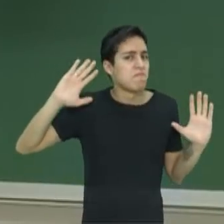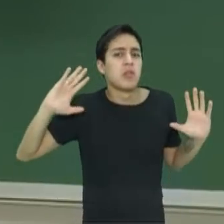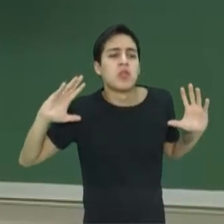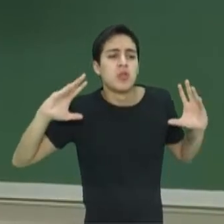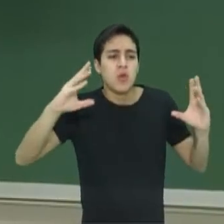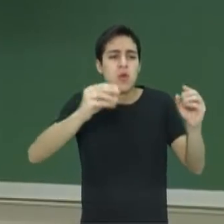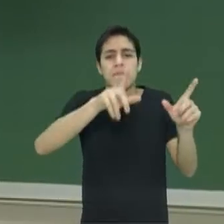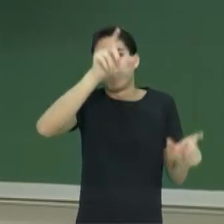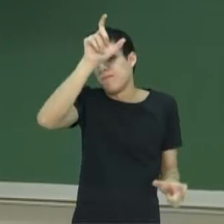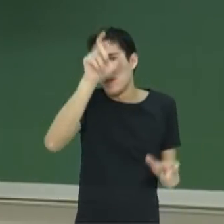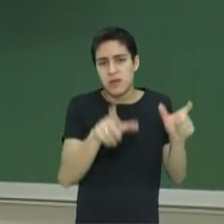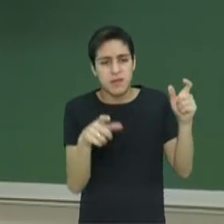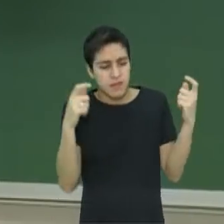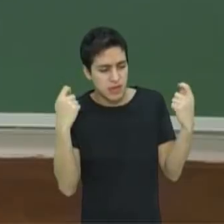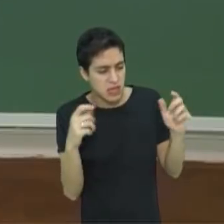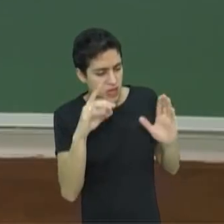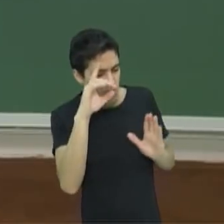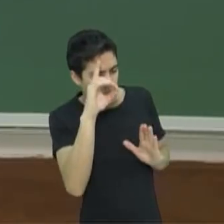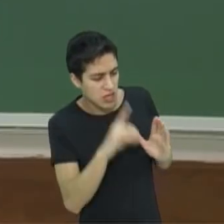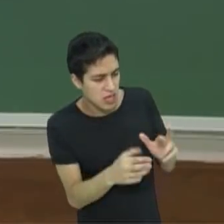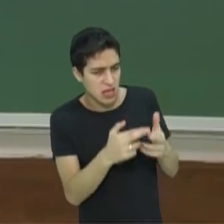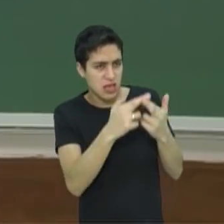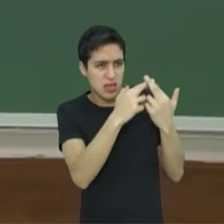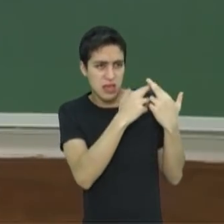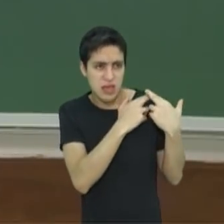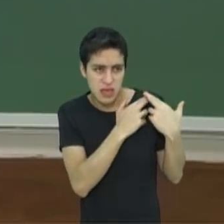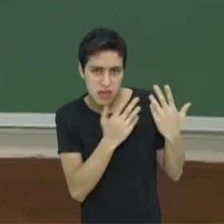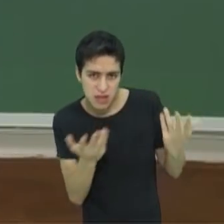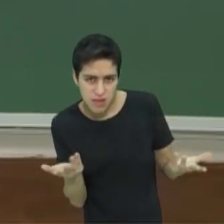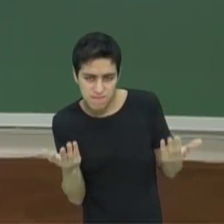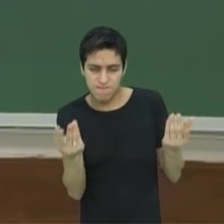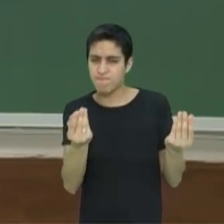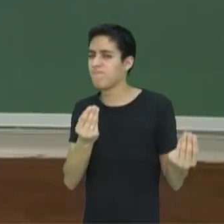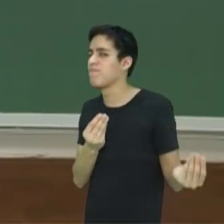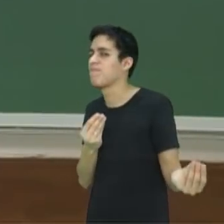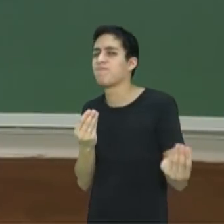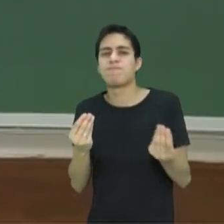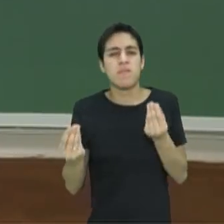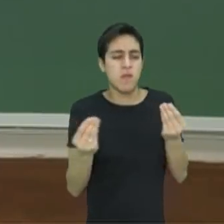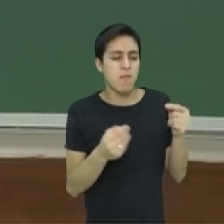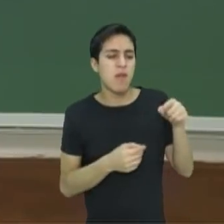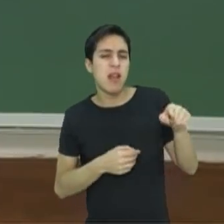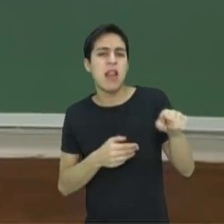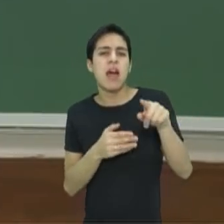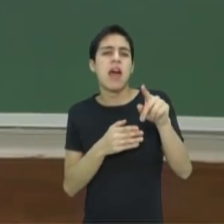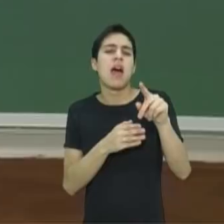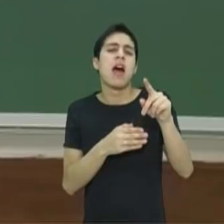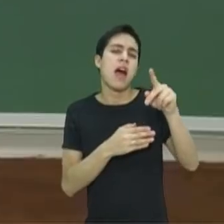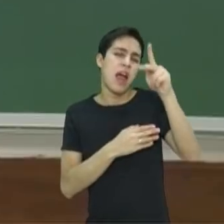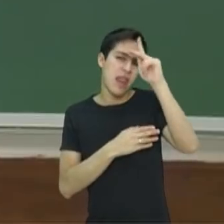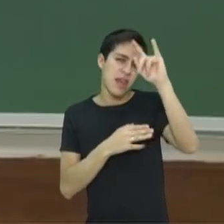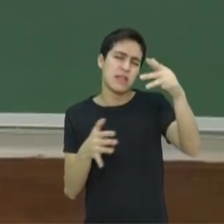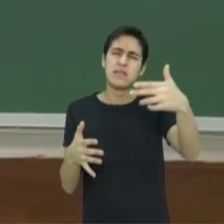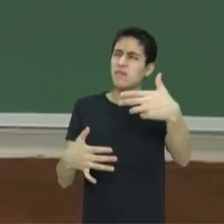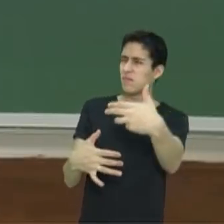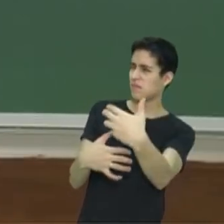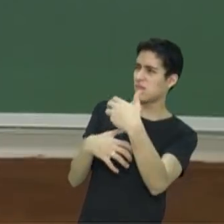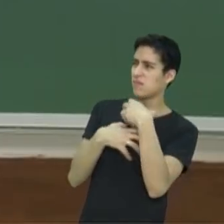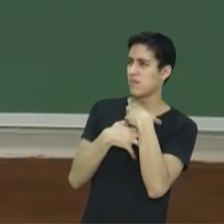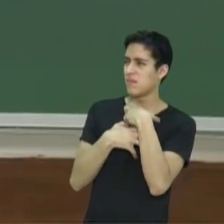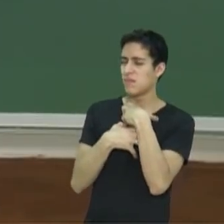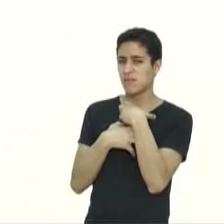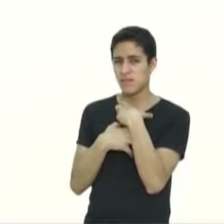deviam pagar impostos, deveriam ter direitos e deveres. Como será que o pessoal no Haiti se sentiu na colônia de São